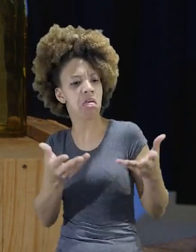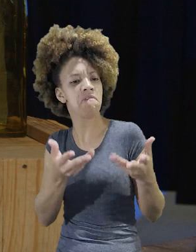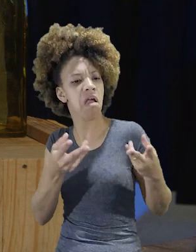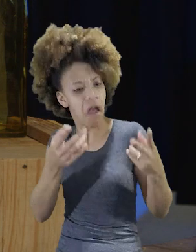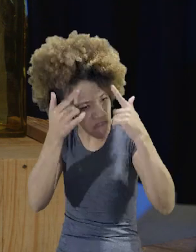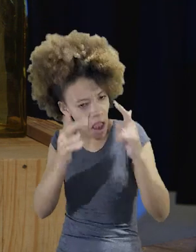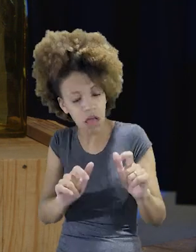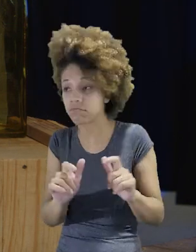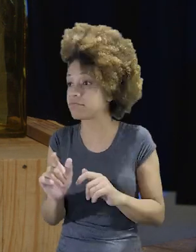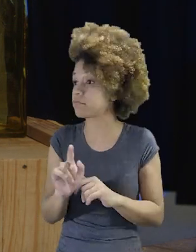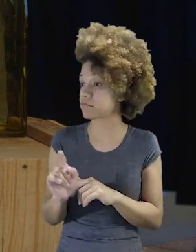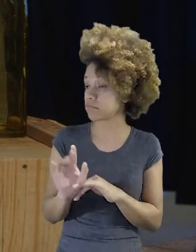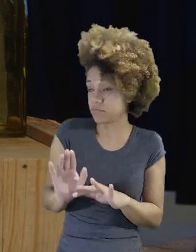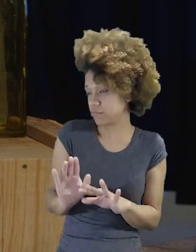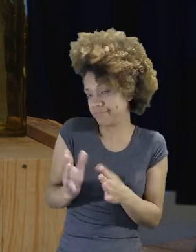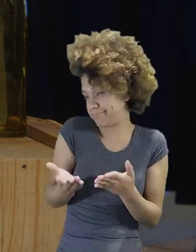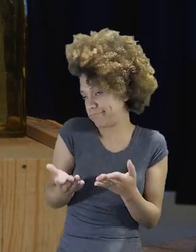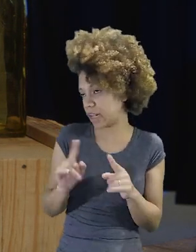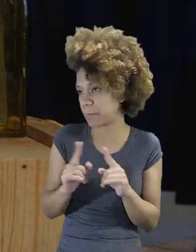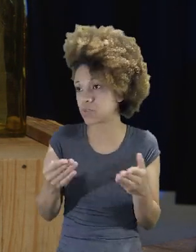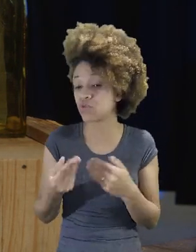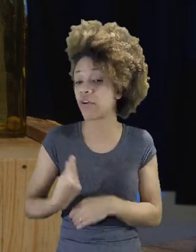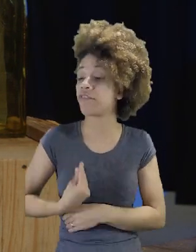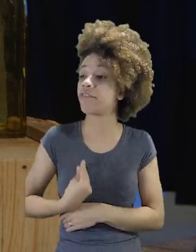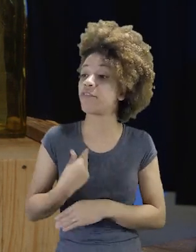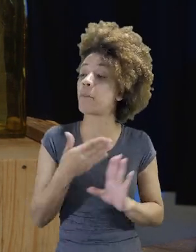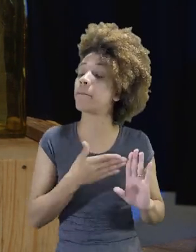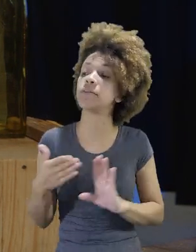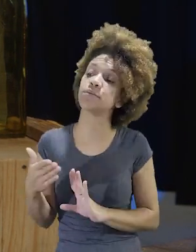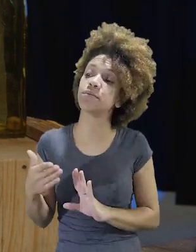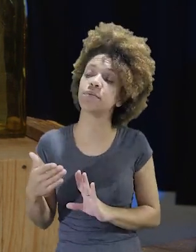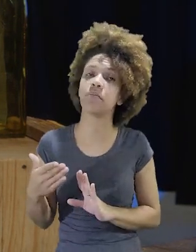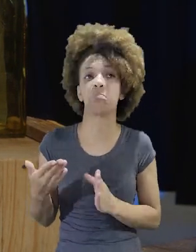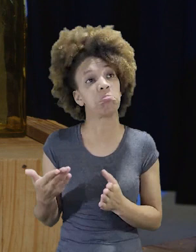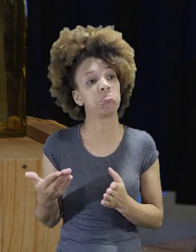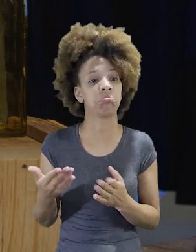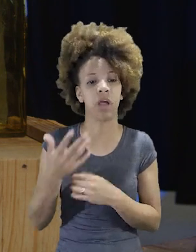a gente vive um momento né acho que a partir de mais ou menos